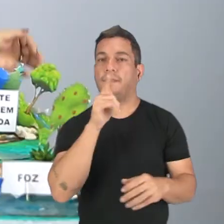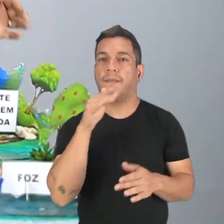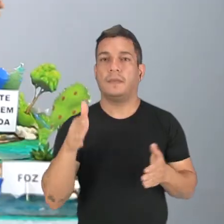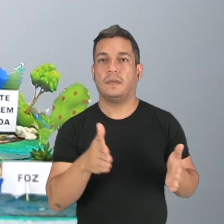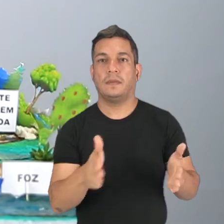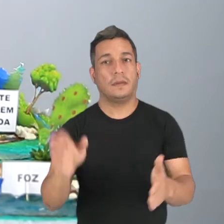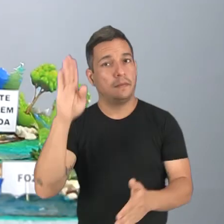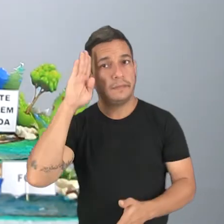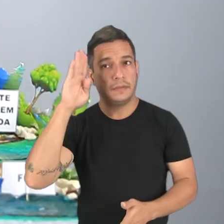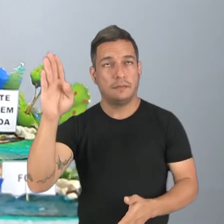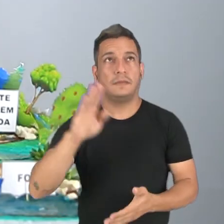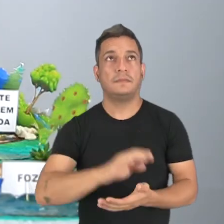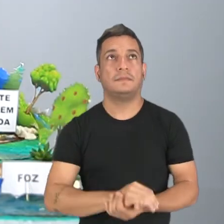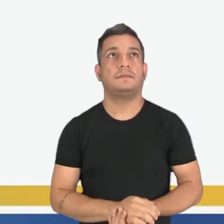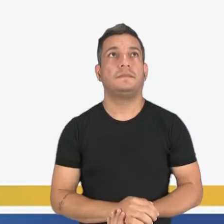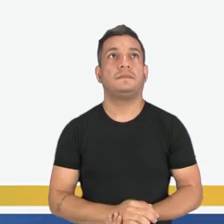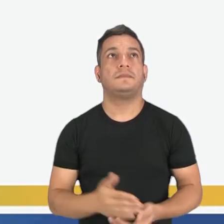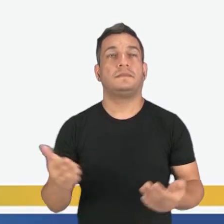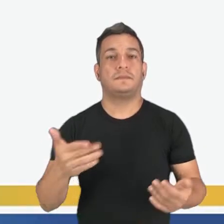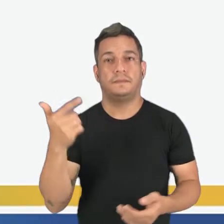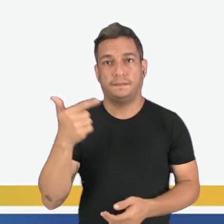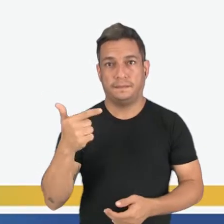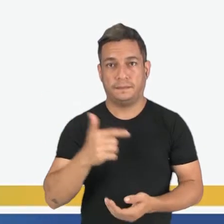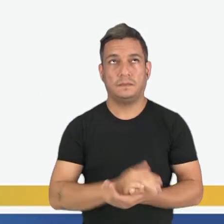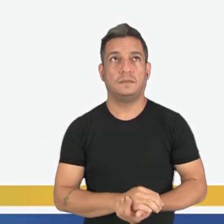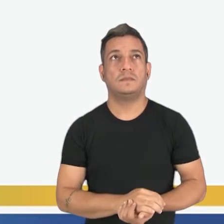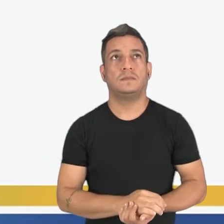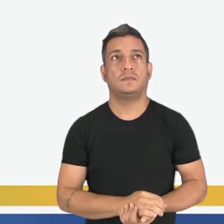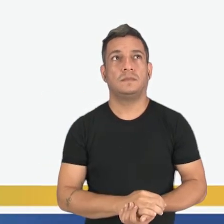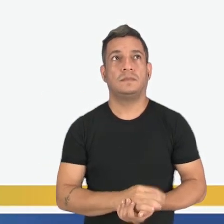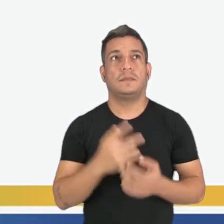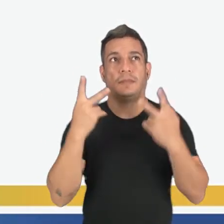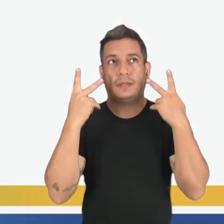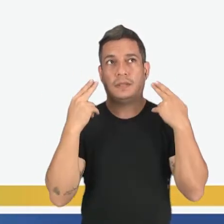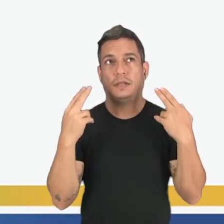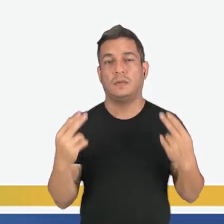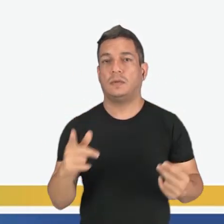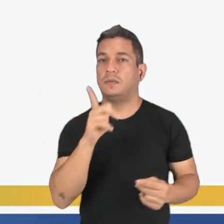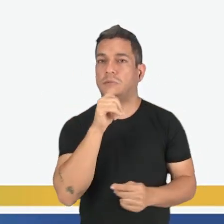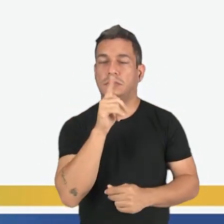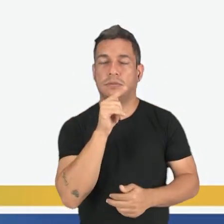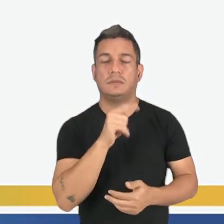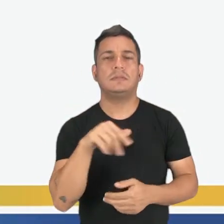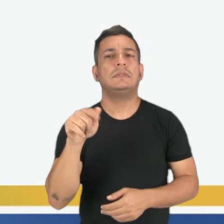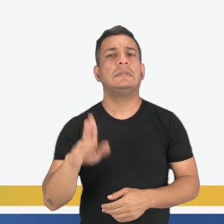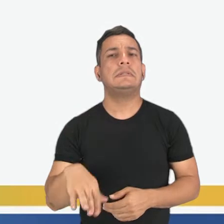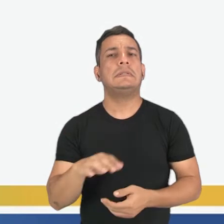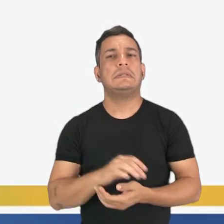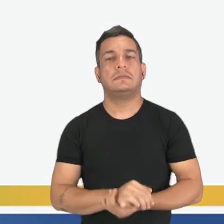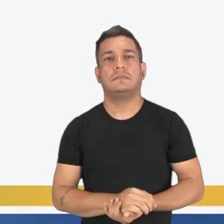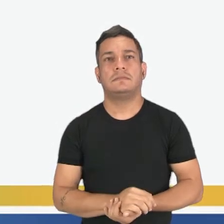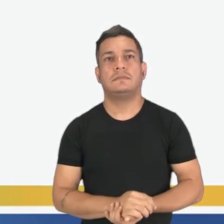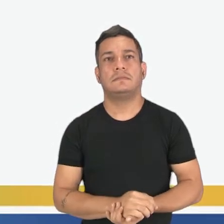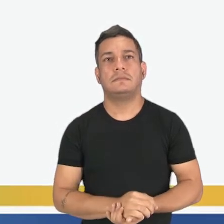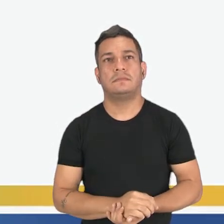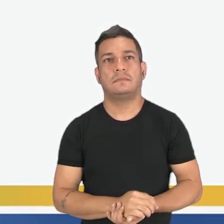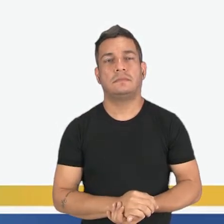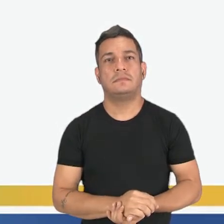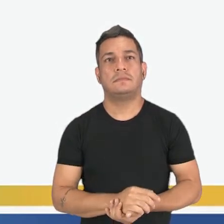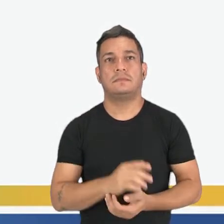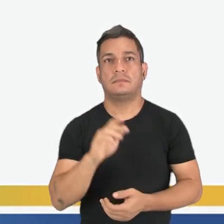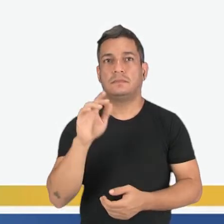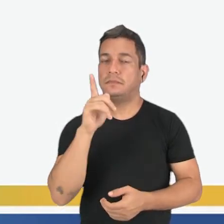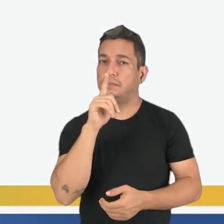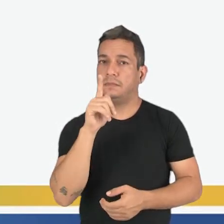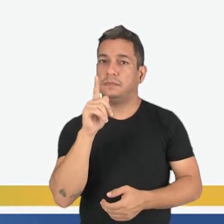um rio principal. Agora vamos para a segunda informação. É um curso natural de água. Quem é um curso natural de água? É o